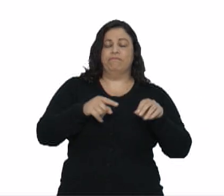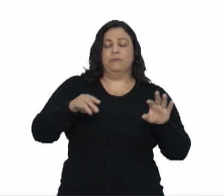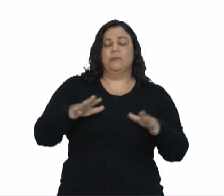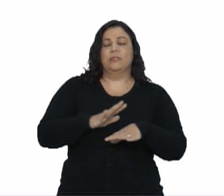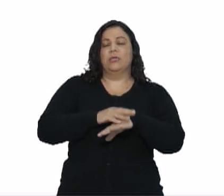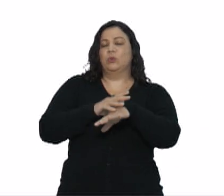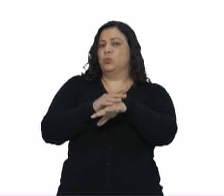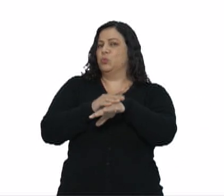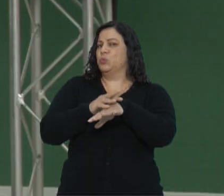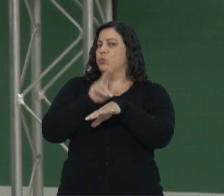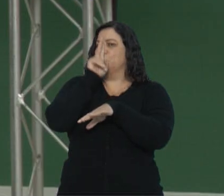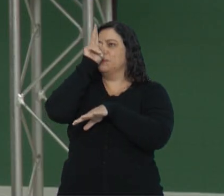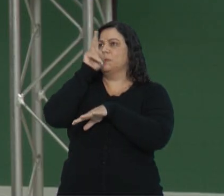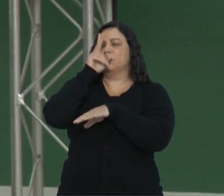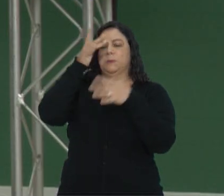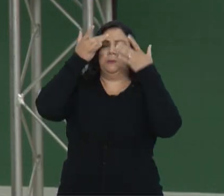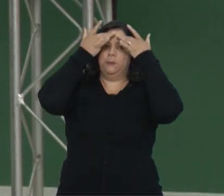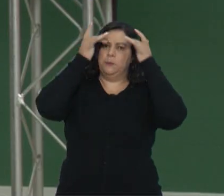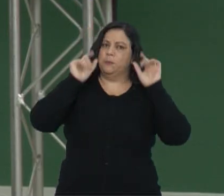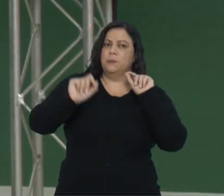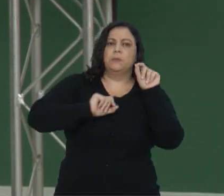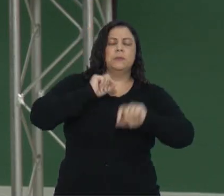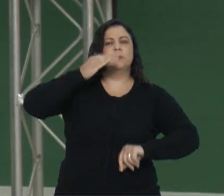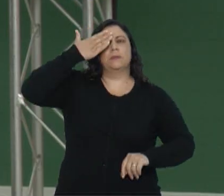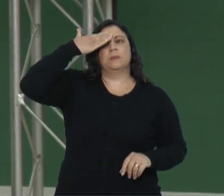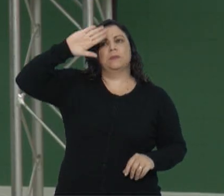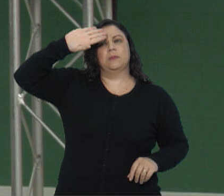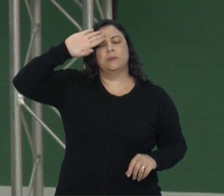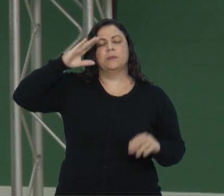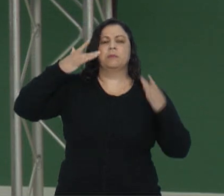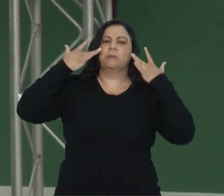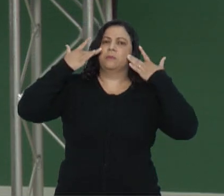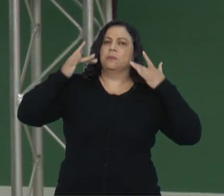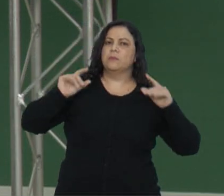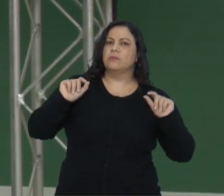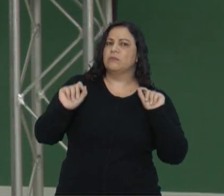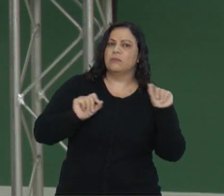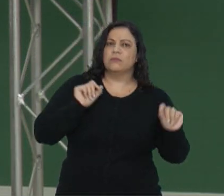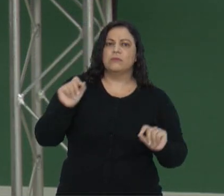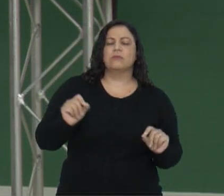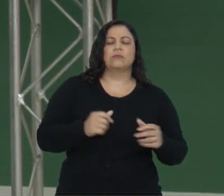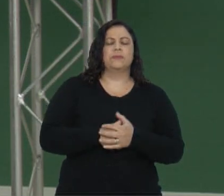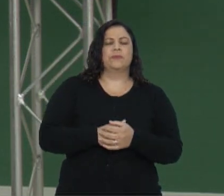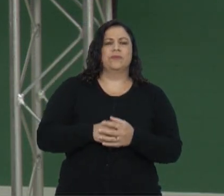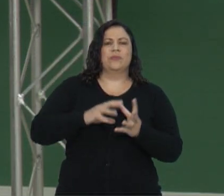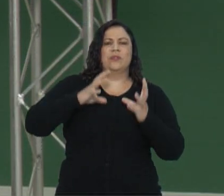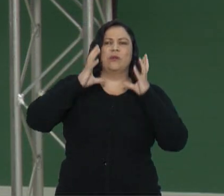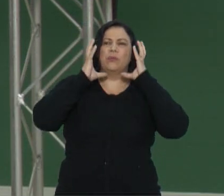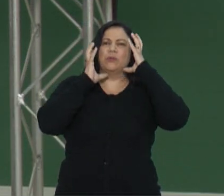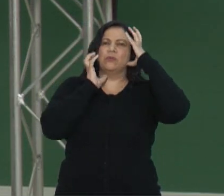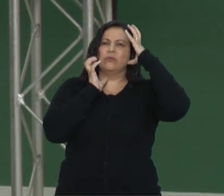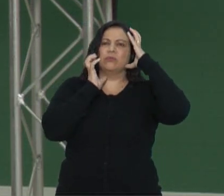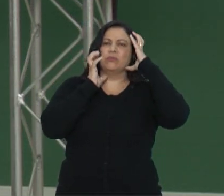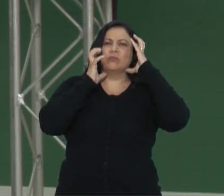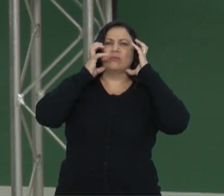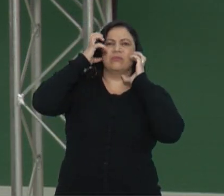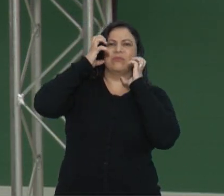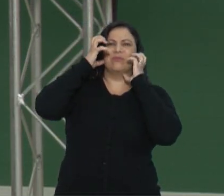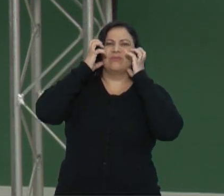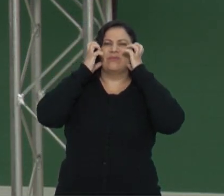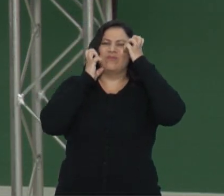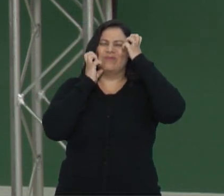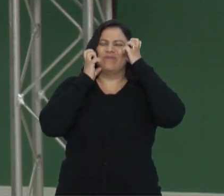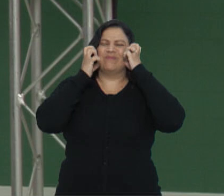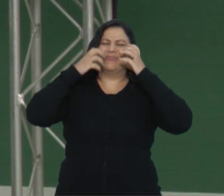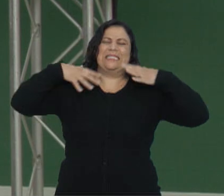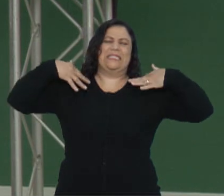se foi febre tifoide, não sabemos ainda qual é. Mas ele começou a se deformar o rosto, a ter